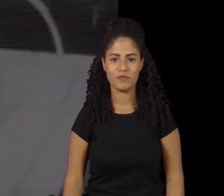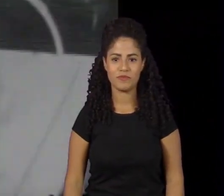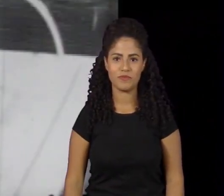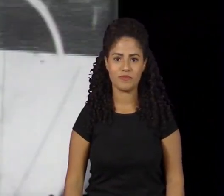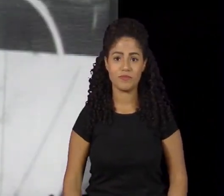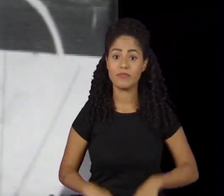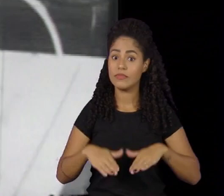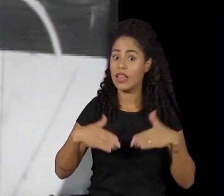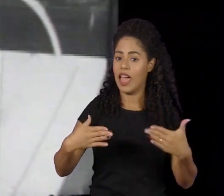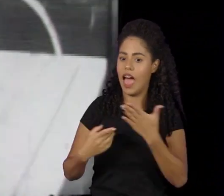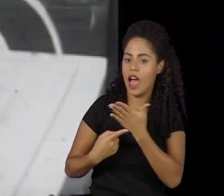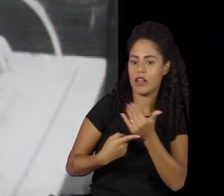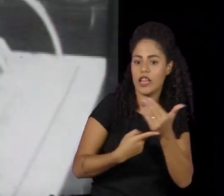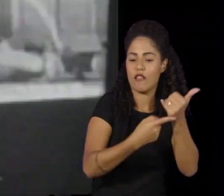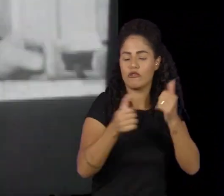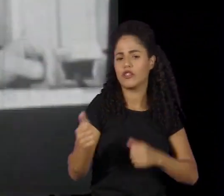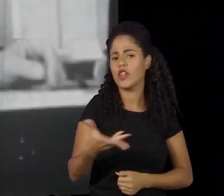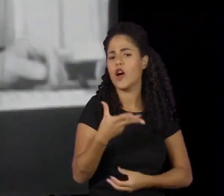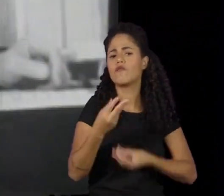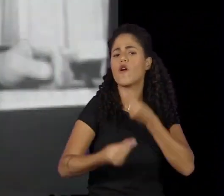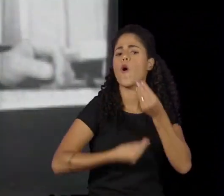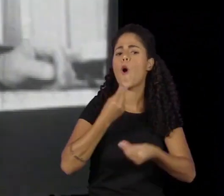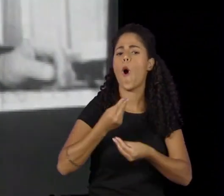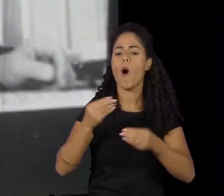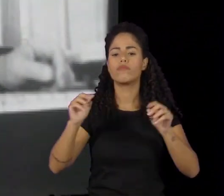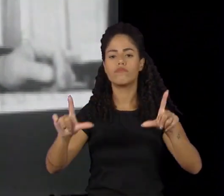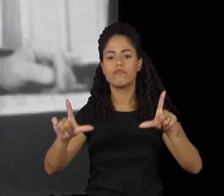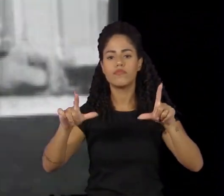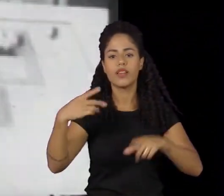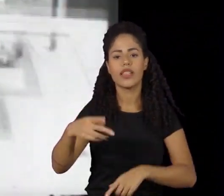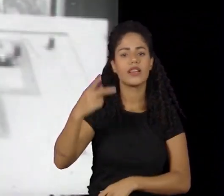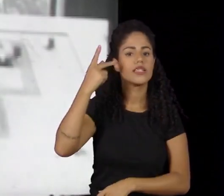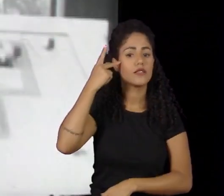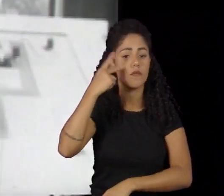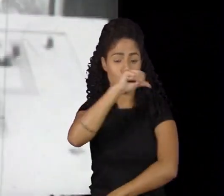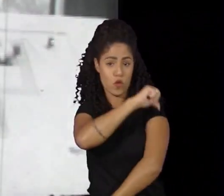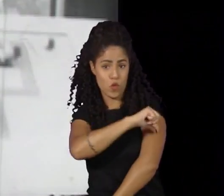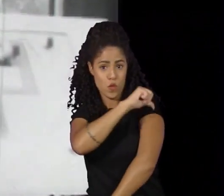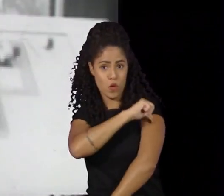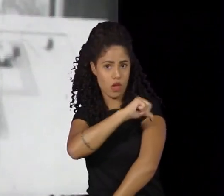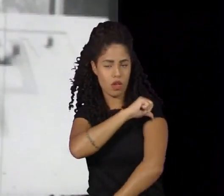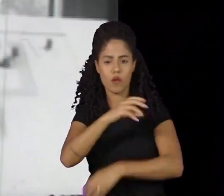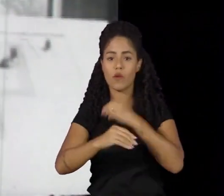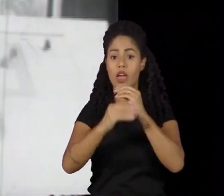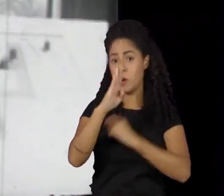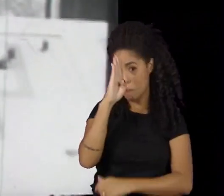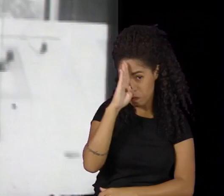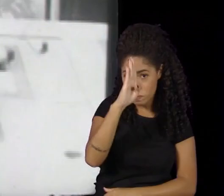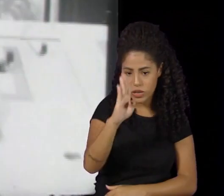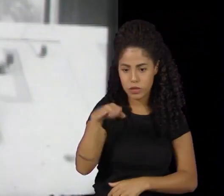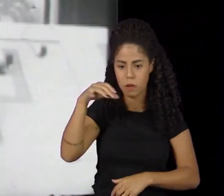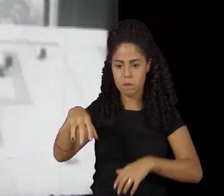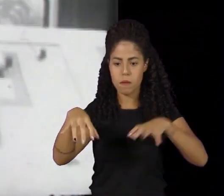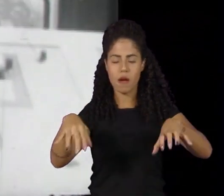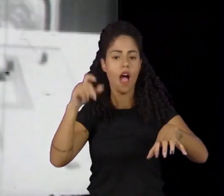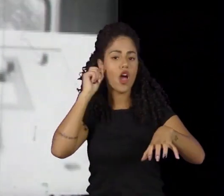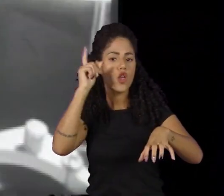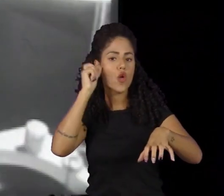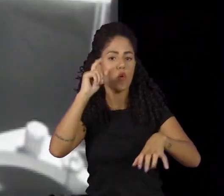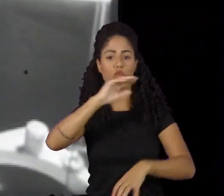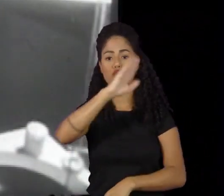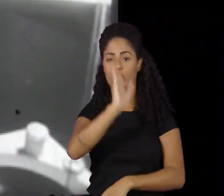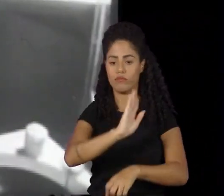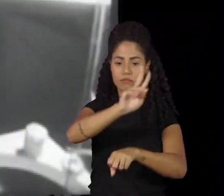Com essa nova tecnologia, as emissoras de São Paulo e do Rio de Janeiro, os principais centros de cultura do